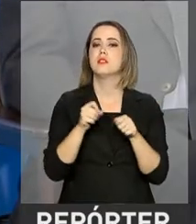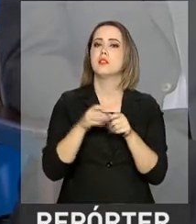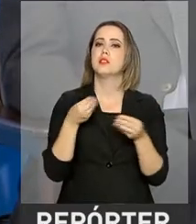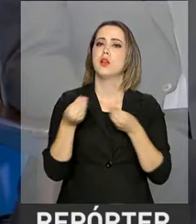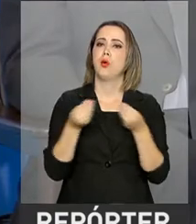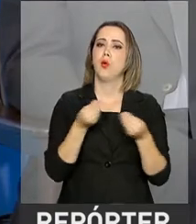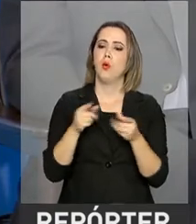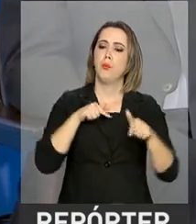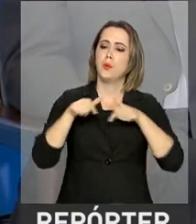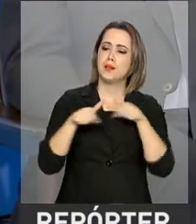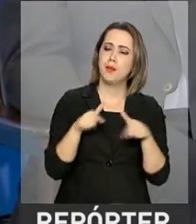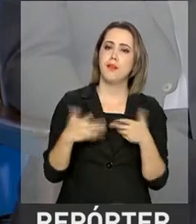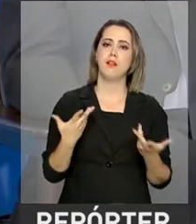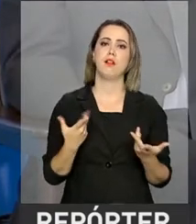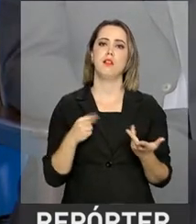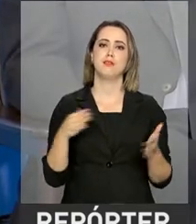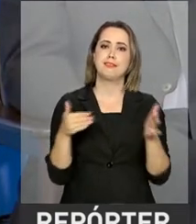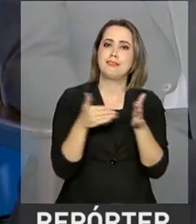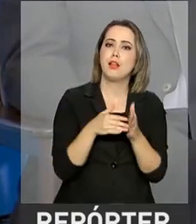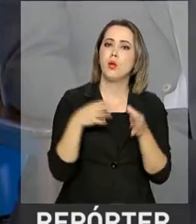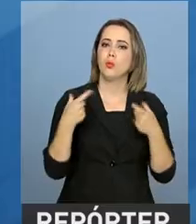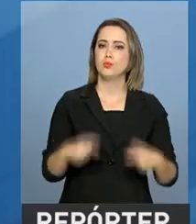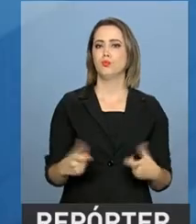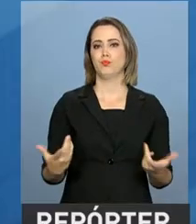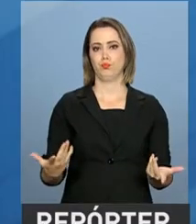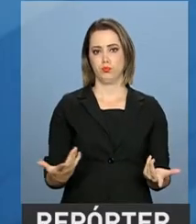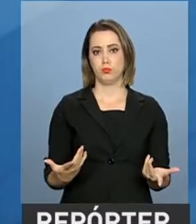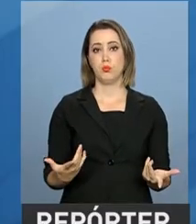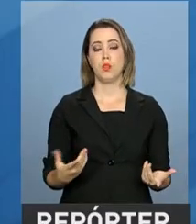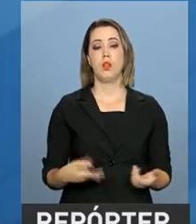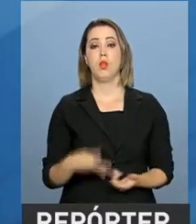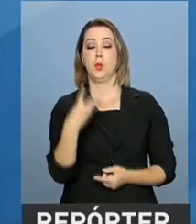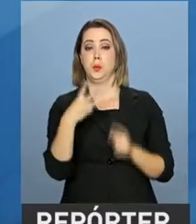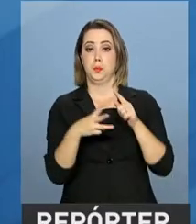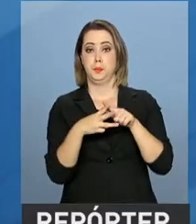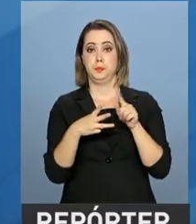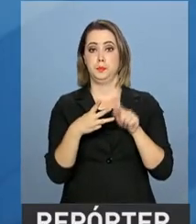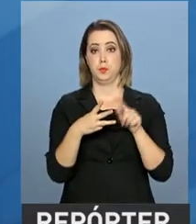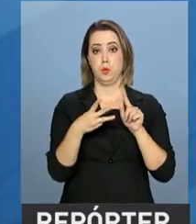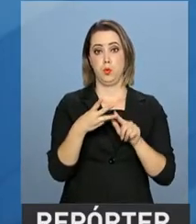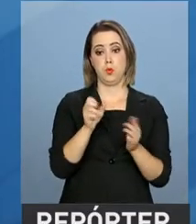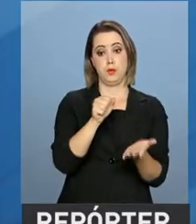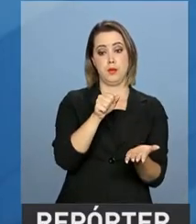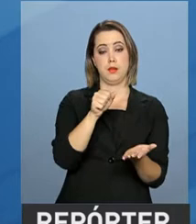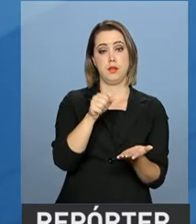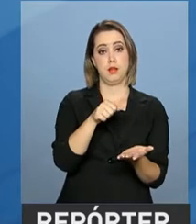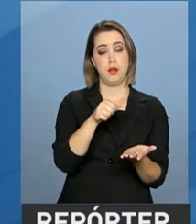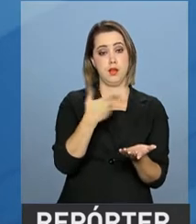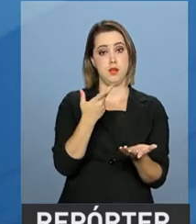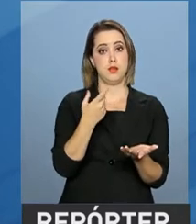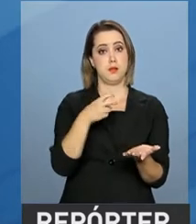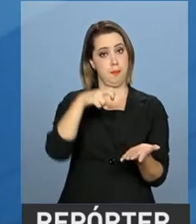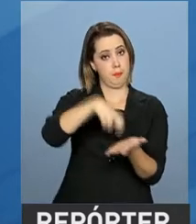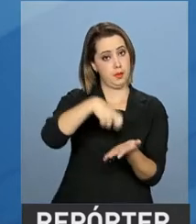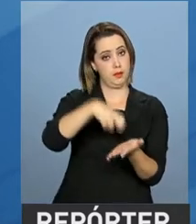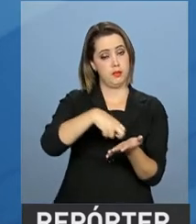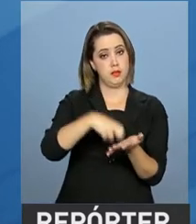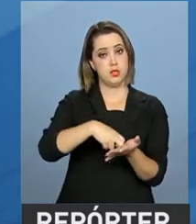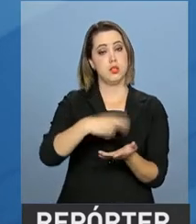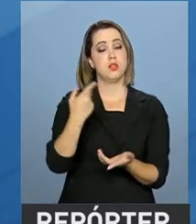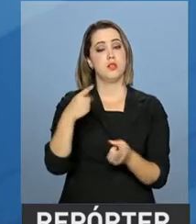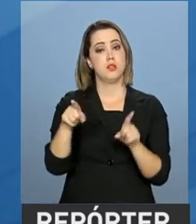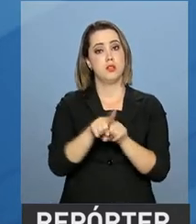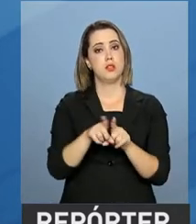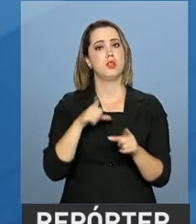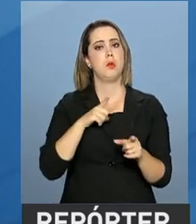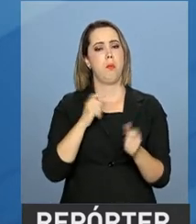ele pode fazer e até onde ele pode chegar com três penalidades gravíssimas durante um ano ele tem o seu